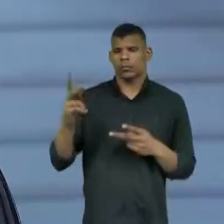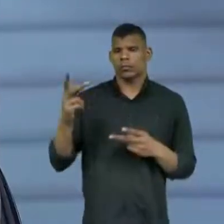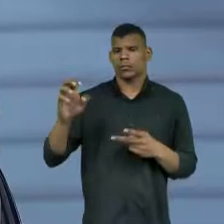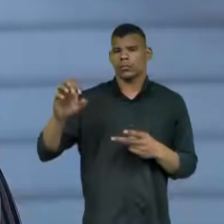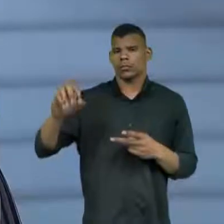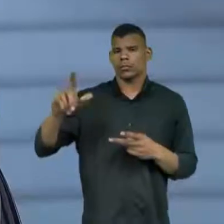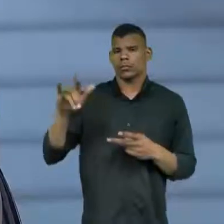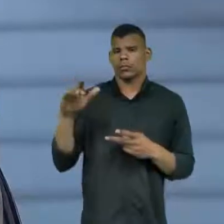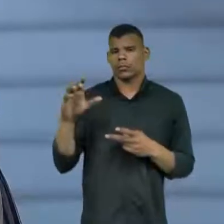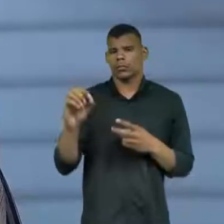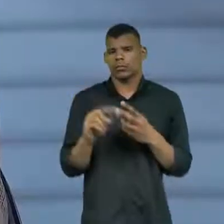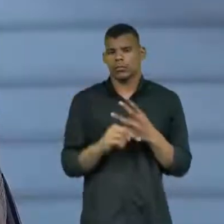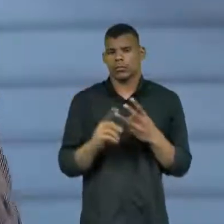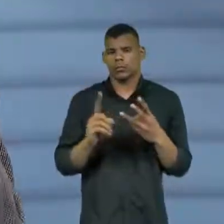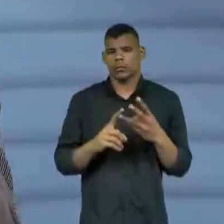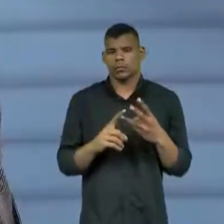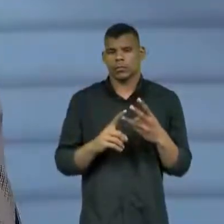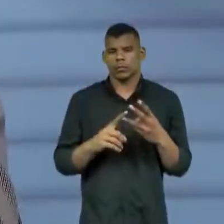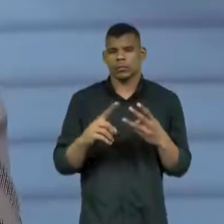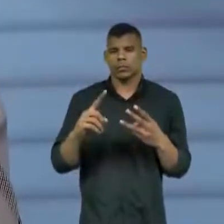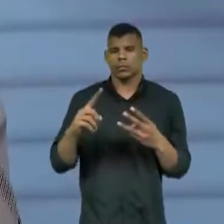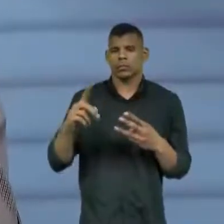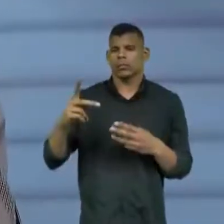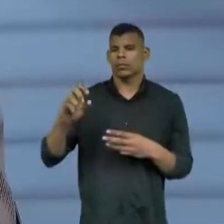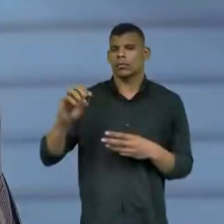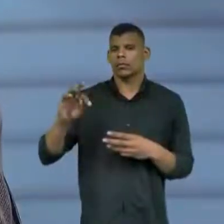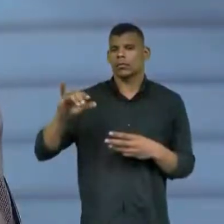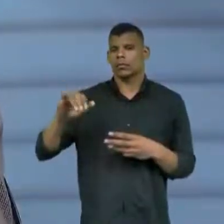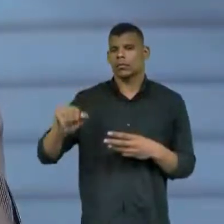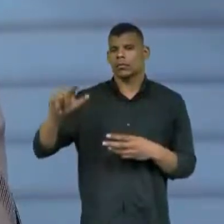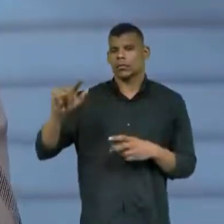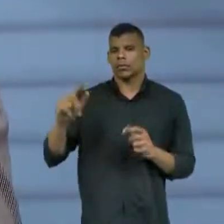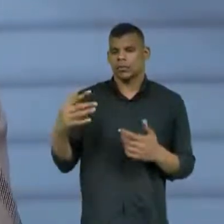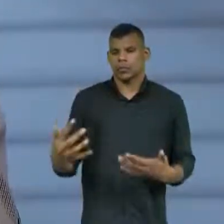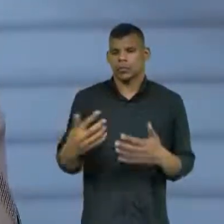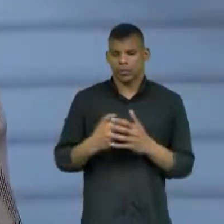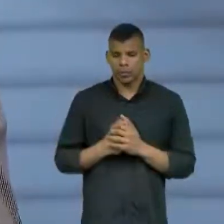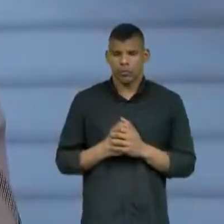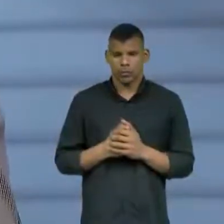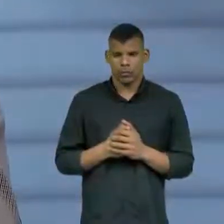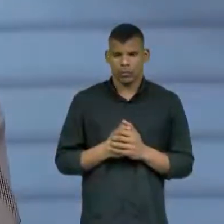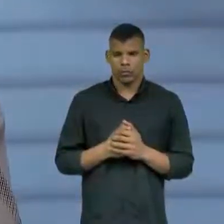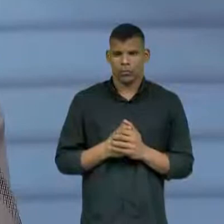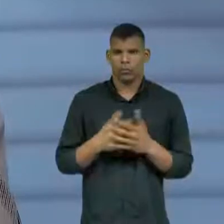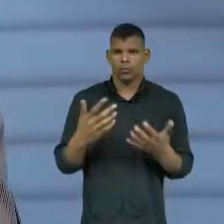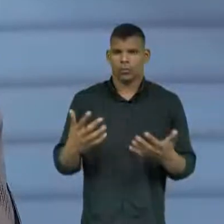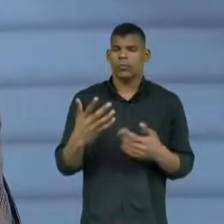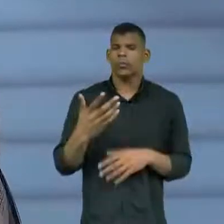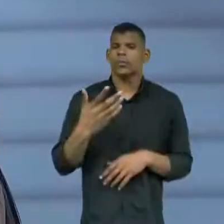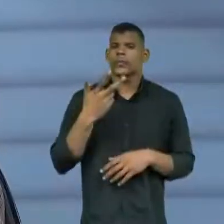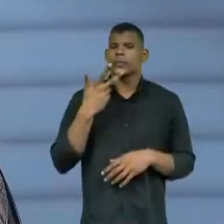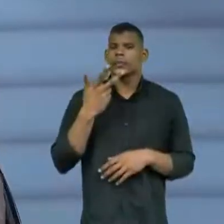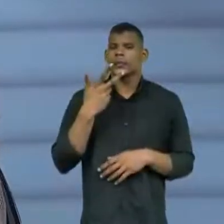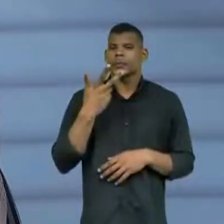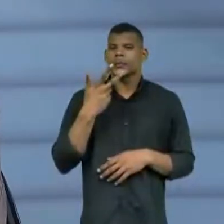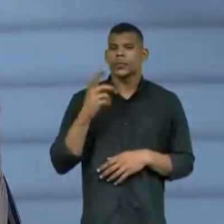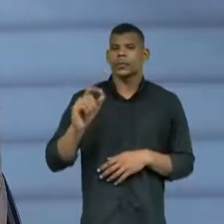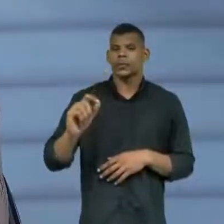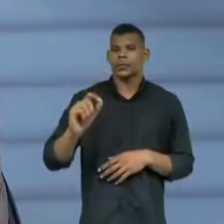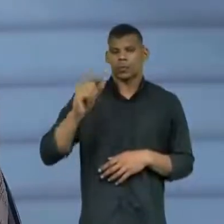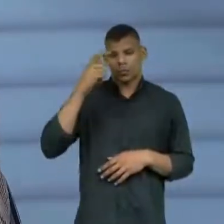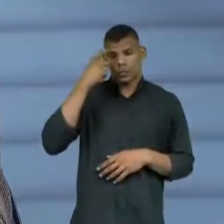e eólica no mar. E aí qual é o potencial? O potencial é gigantesco. Tem um dado que a gente pode citar aqui, por exemplo,